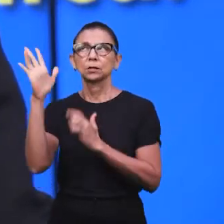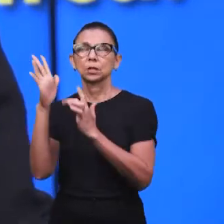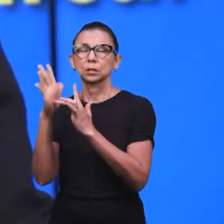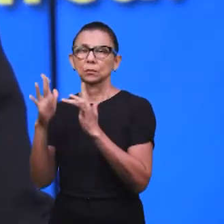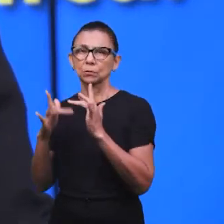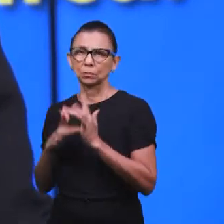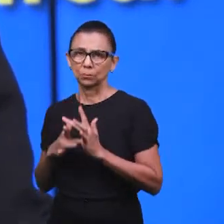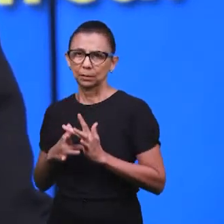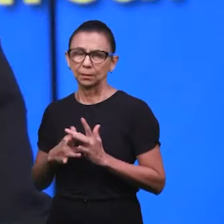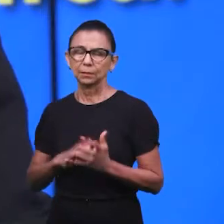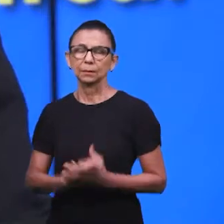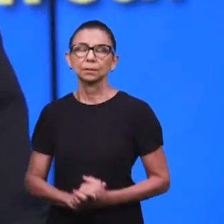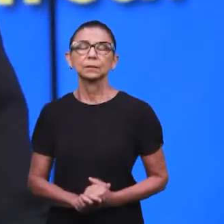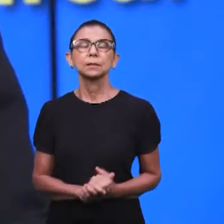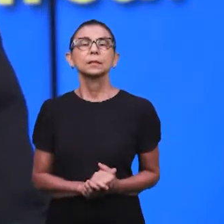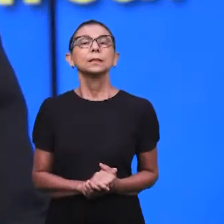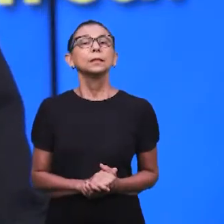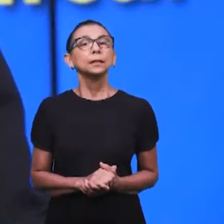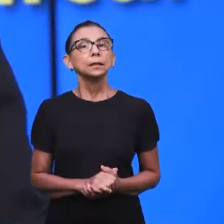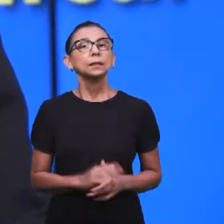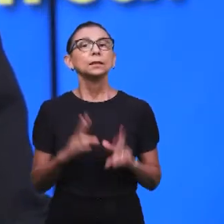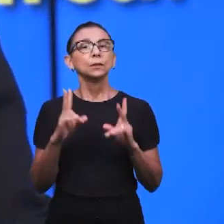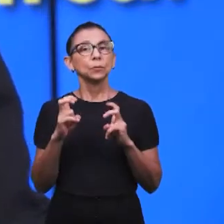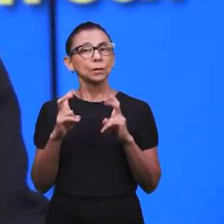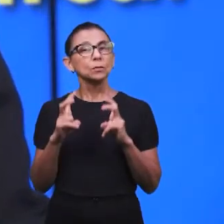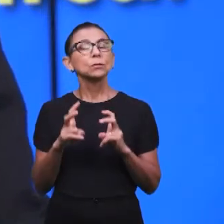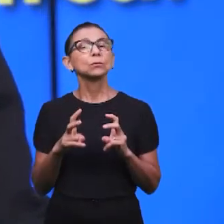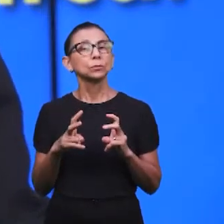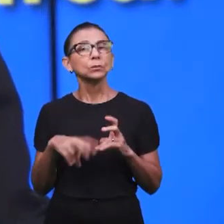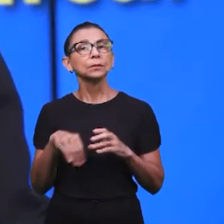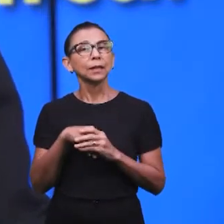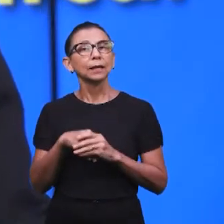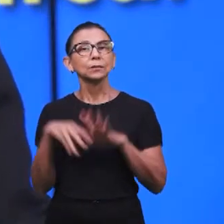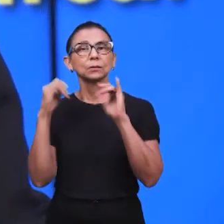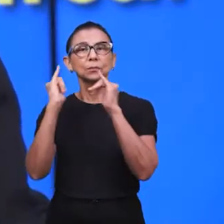segura e é um assunto que foi muito bem colocado no Trombetas e